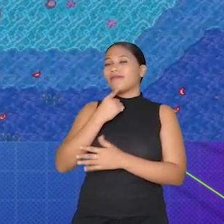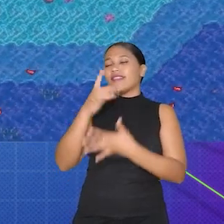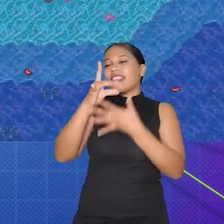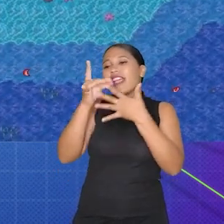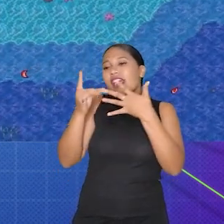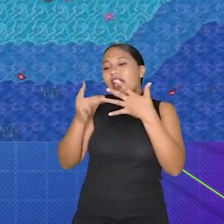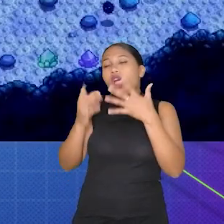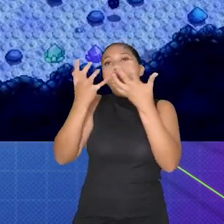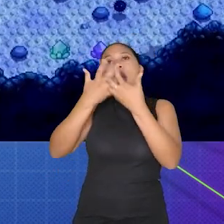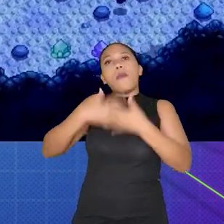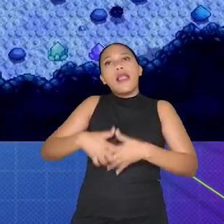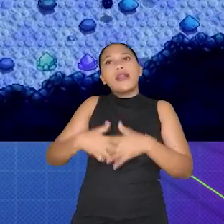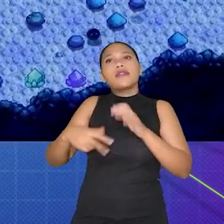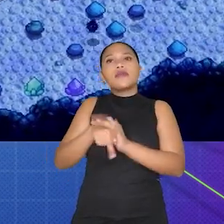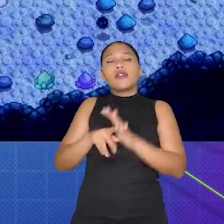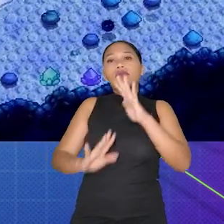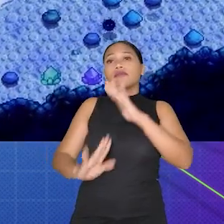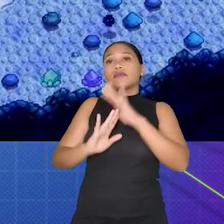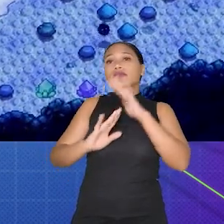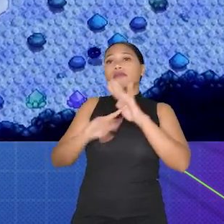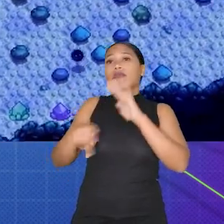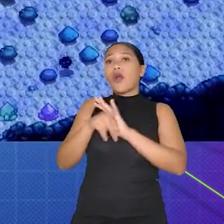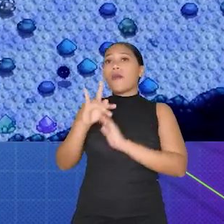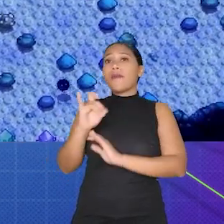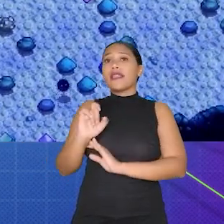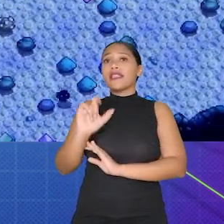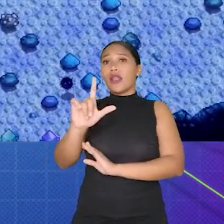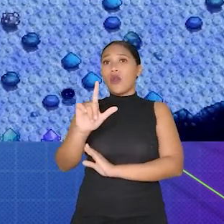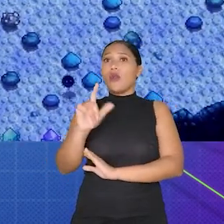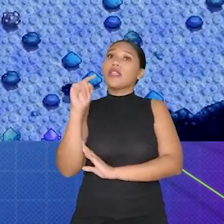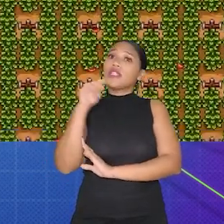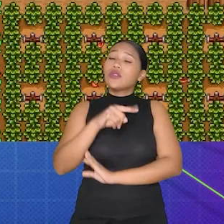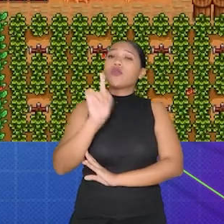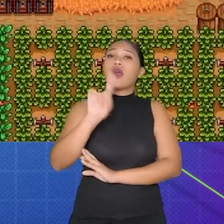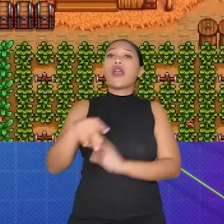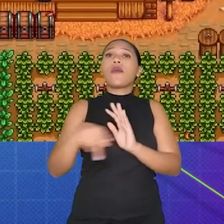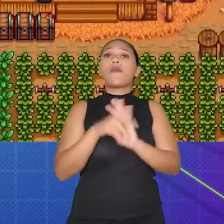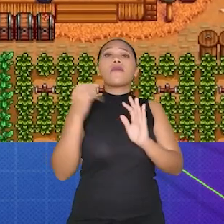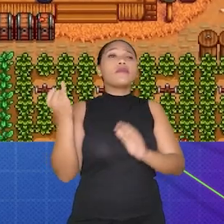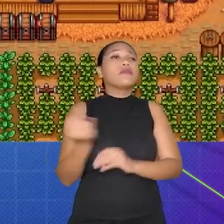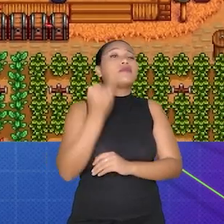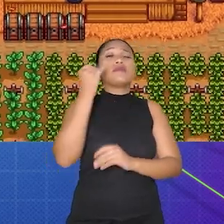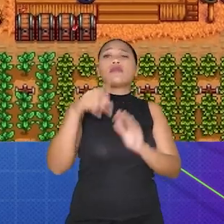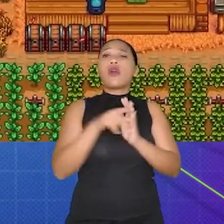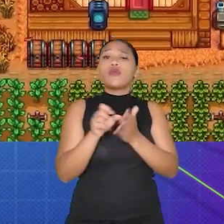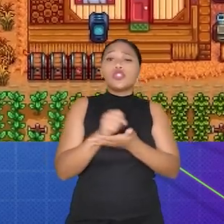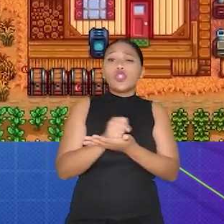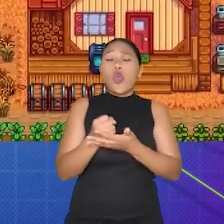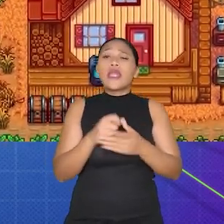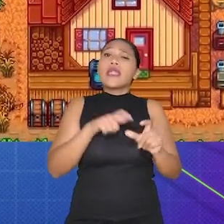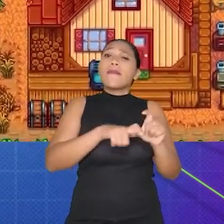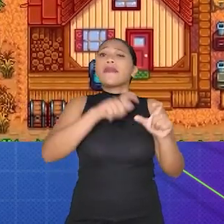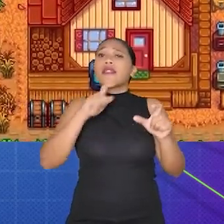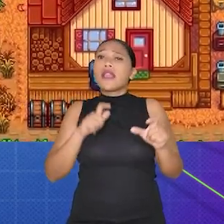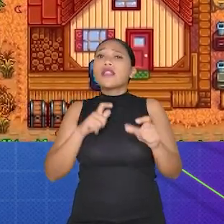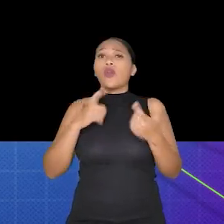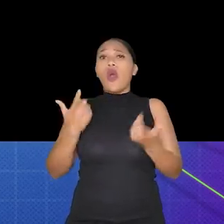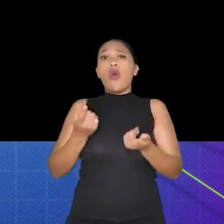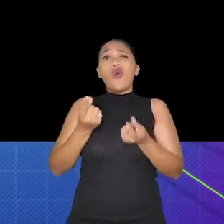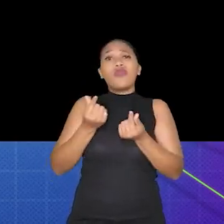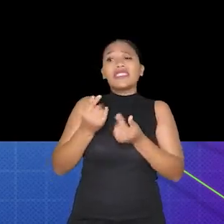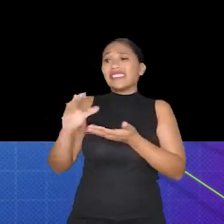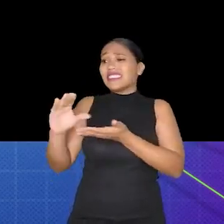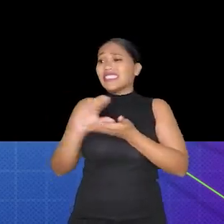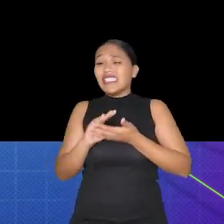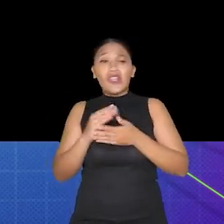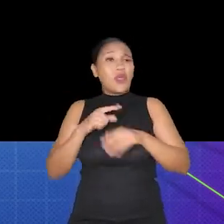imagens detalhadas e complexas utilizando um número limitado de pixels. Isso é especialmente importante em jogos independentes, nos